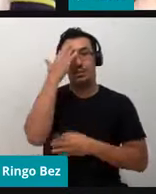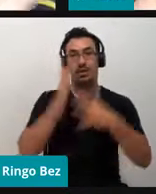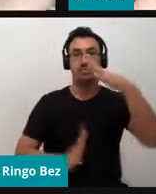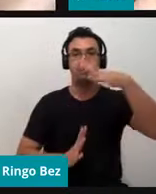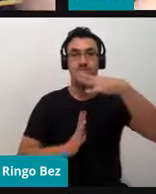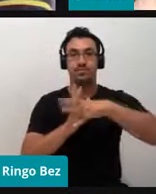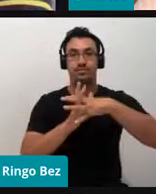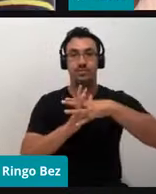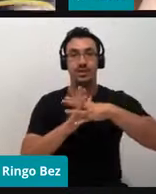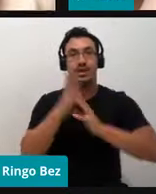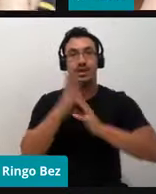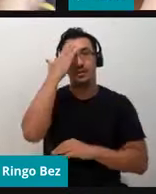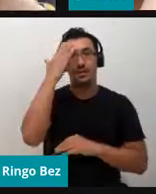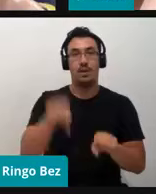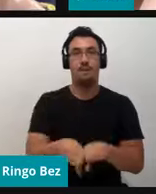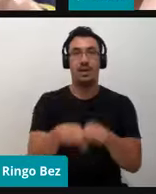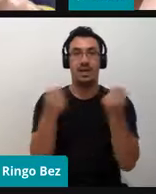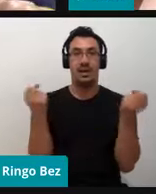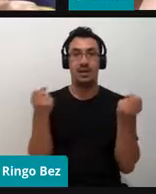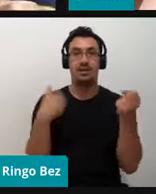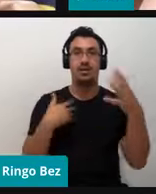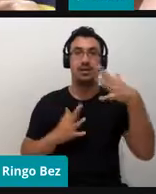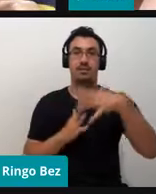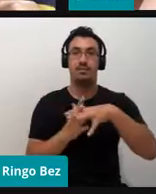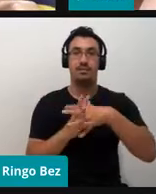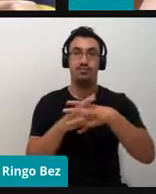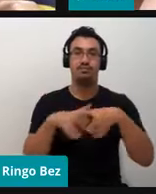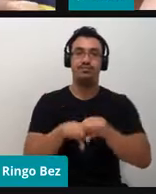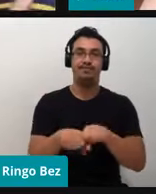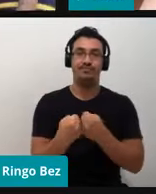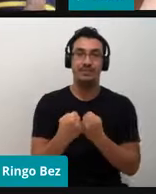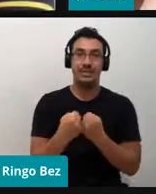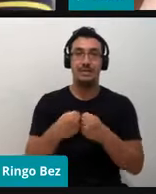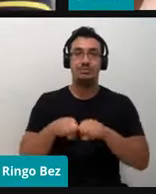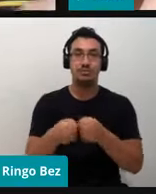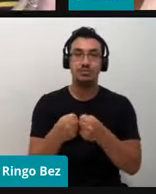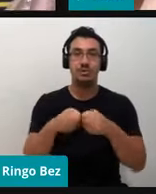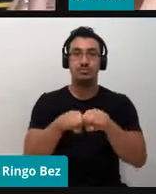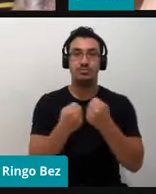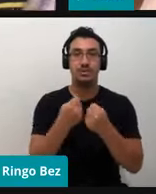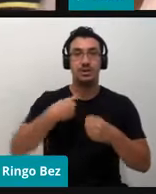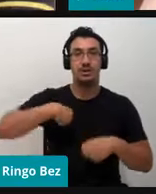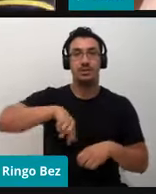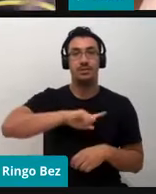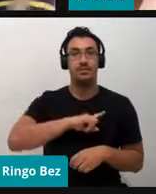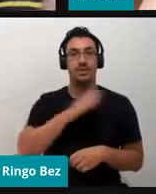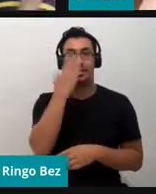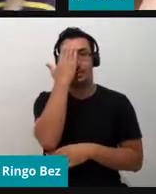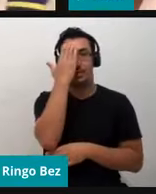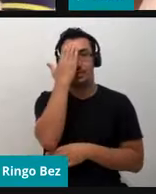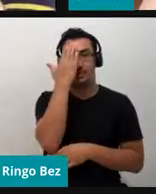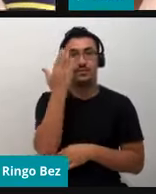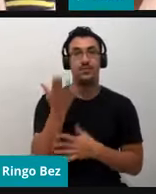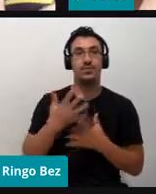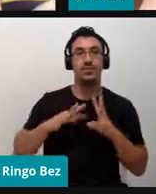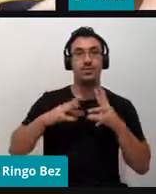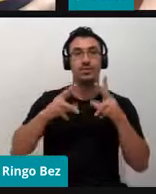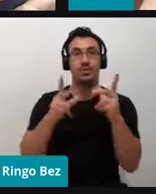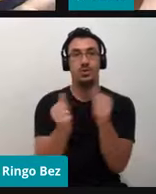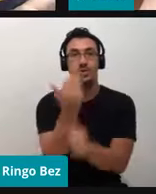nós estamos rompendo as barreiras naturais, cada vez mais. Né? Então, só para que todos tenham uma ideia,